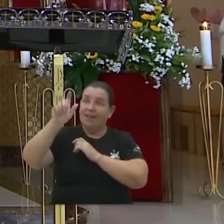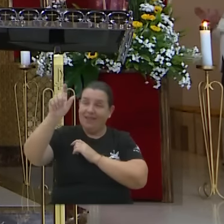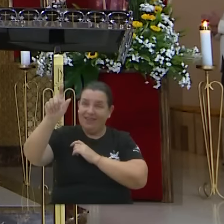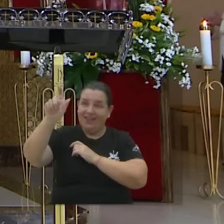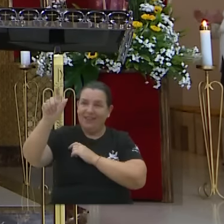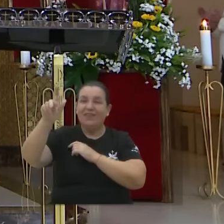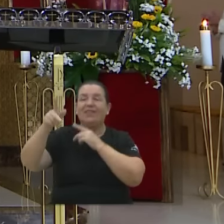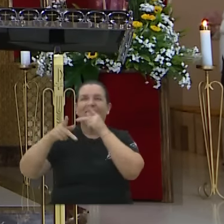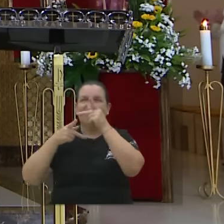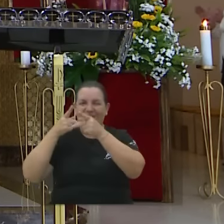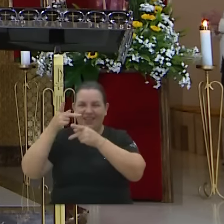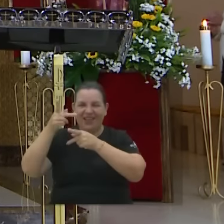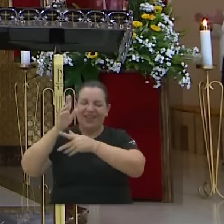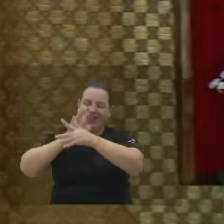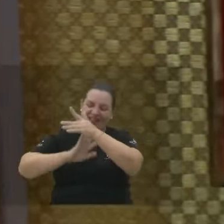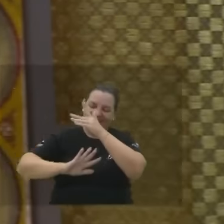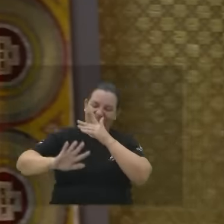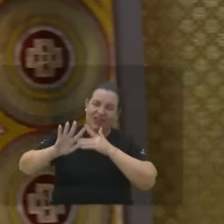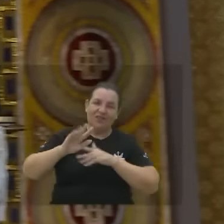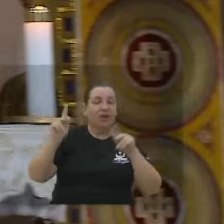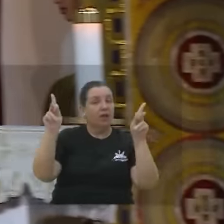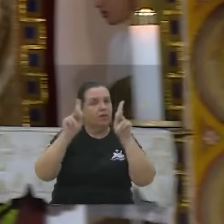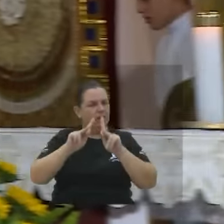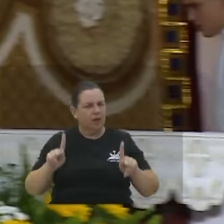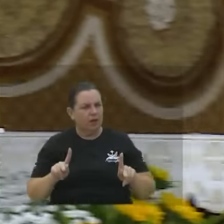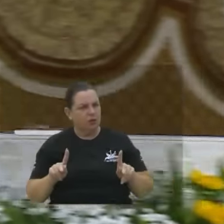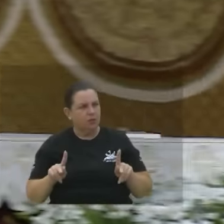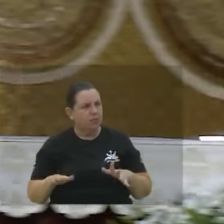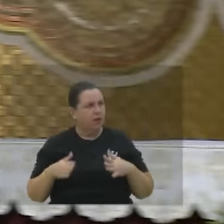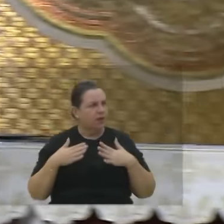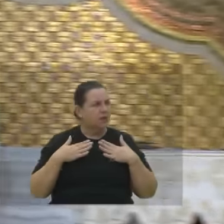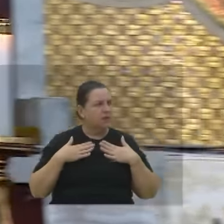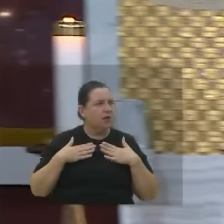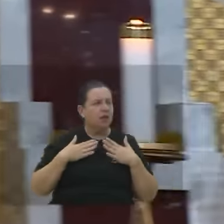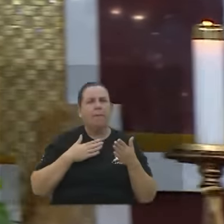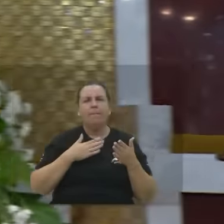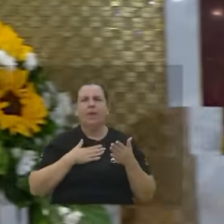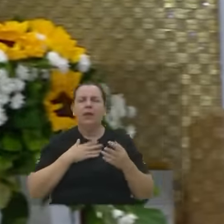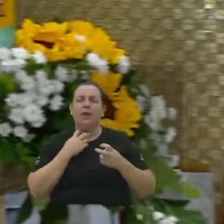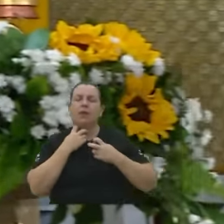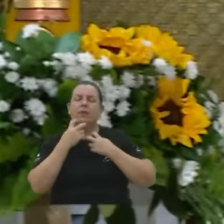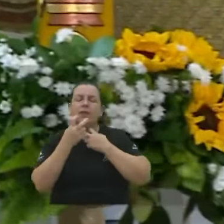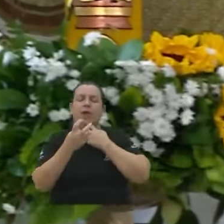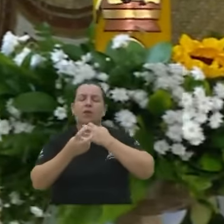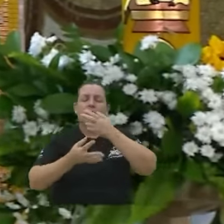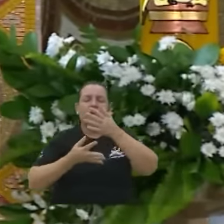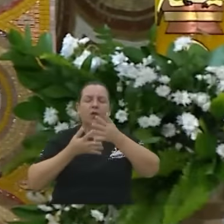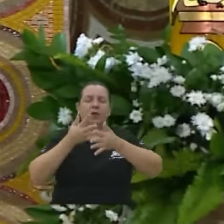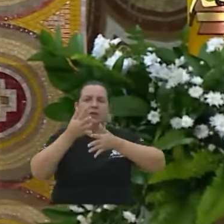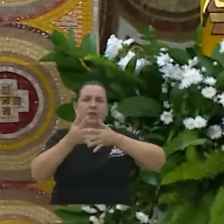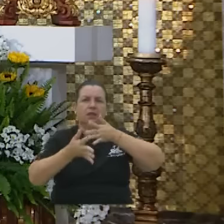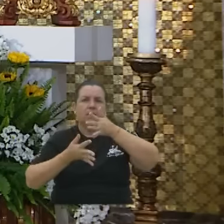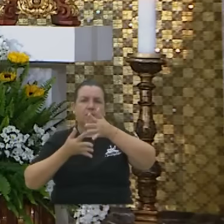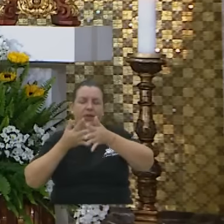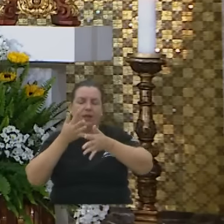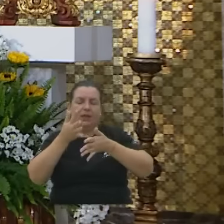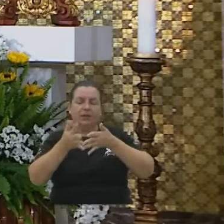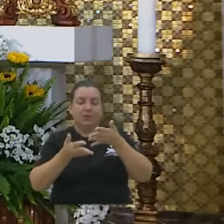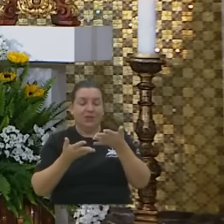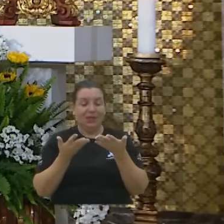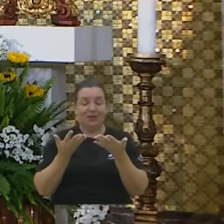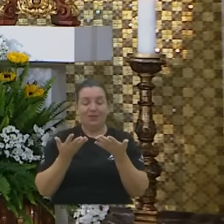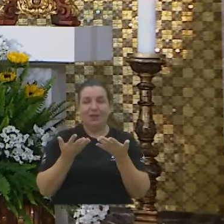Ele vai falar de paz. pelas minhas voz e